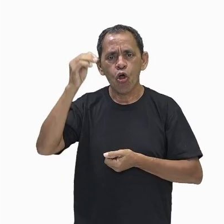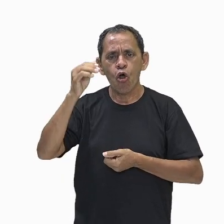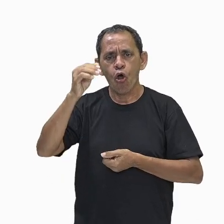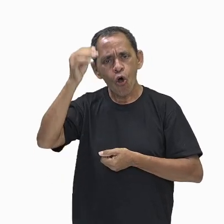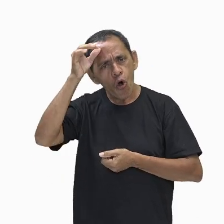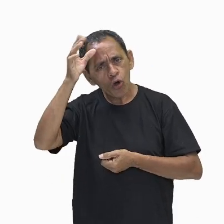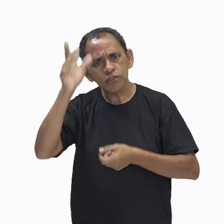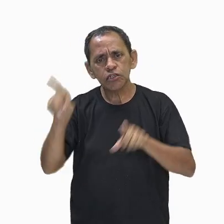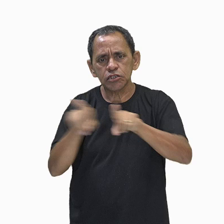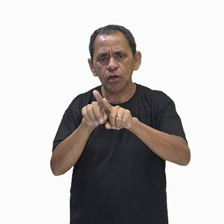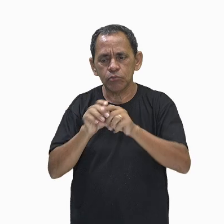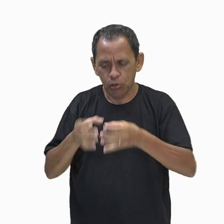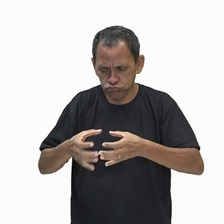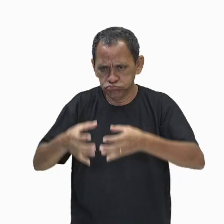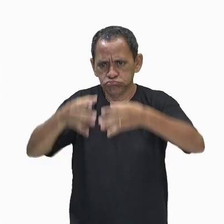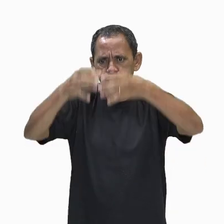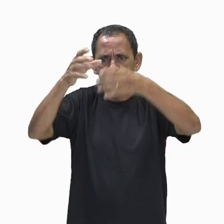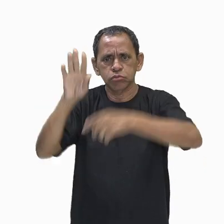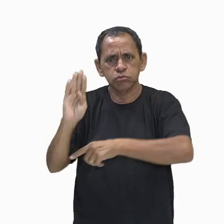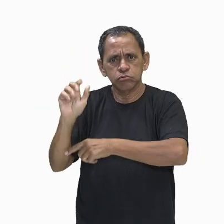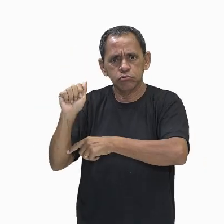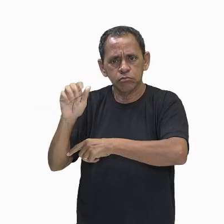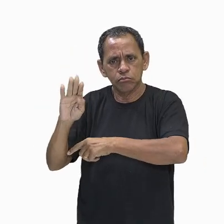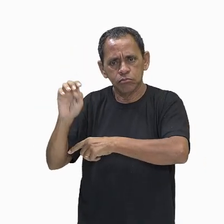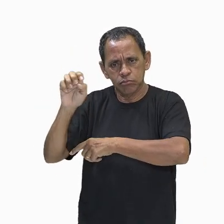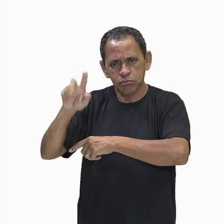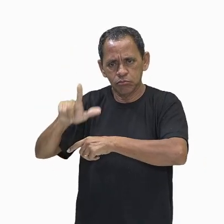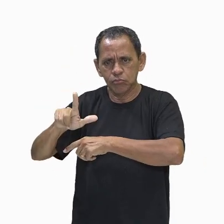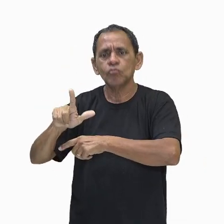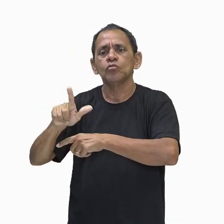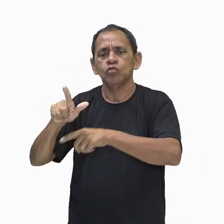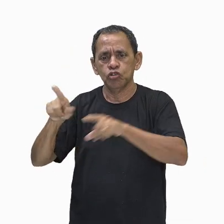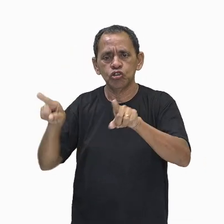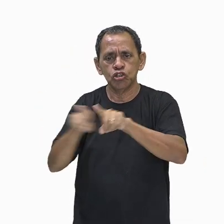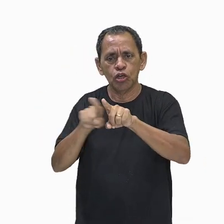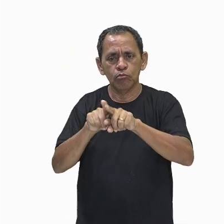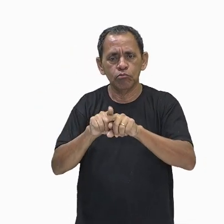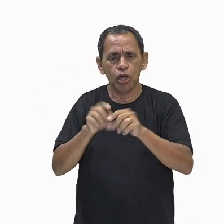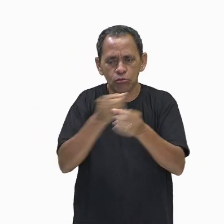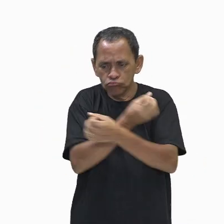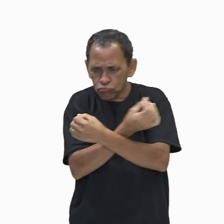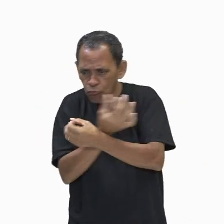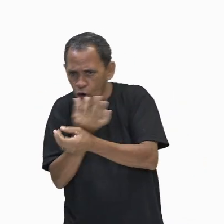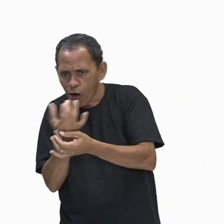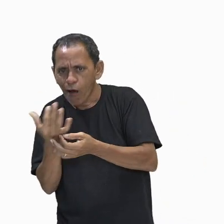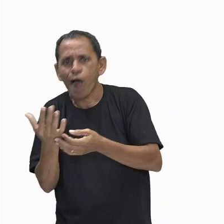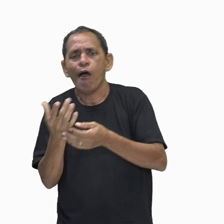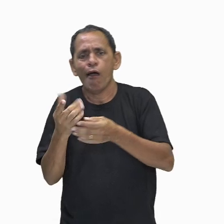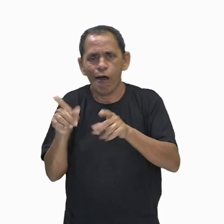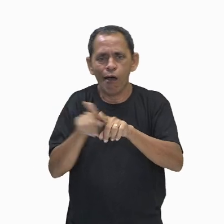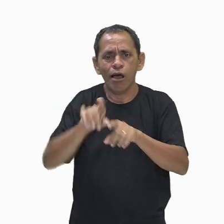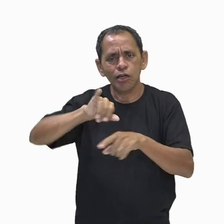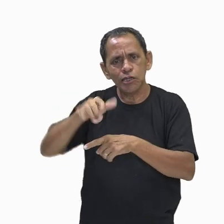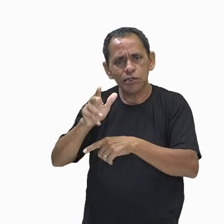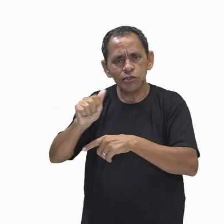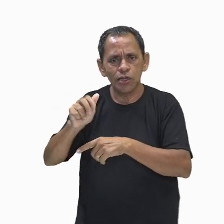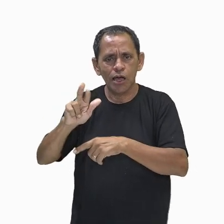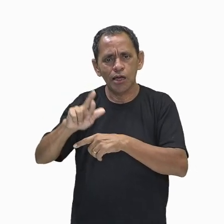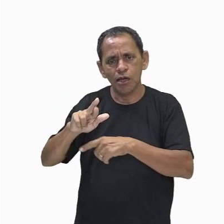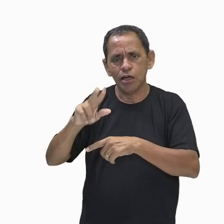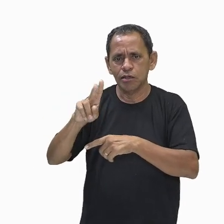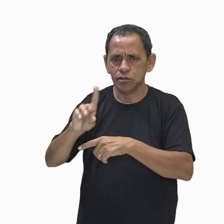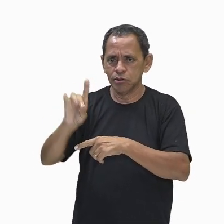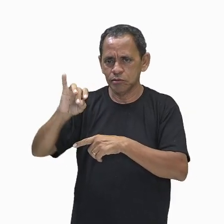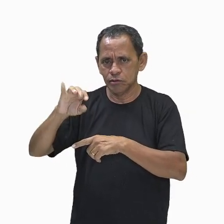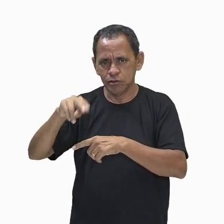de Babel, os Jardins Suspensos da Babilônia, obra considerada uma das 7 maravilhas da antiguidade. É essa a imagem que